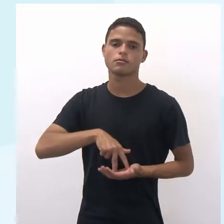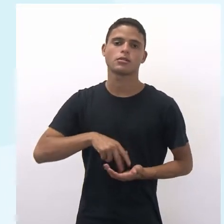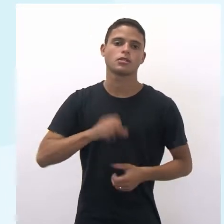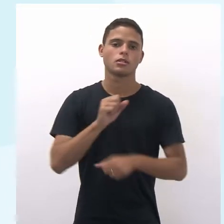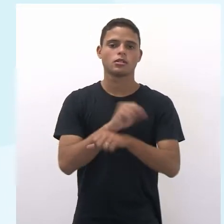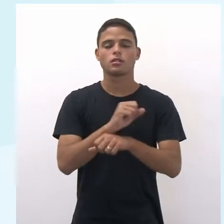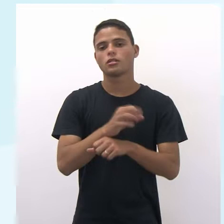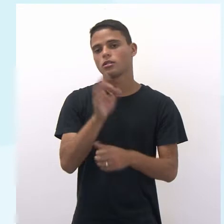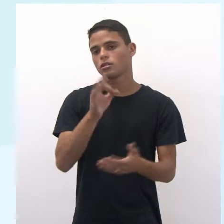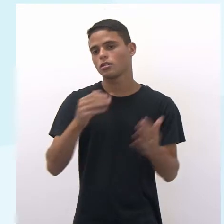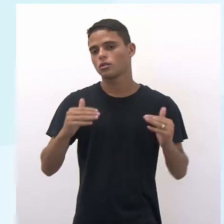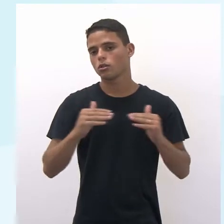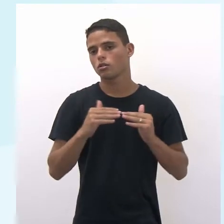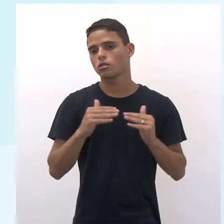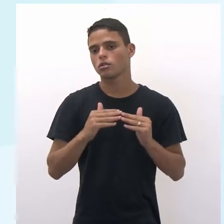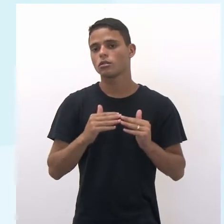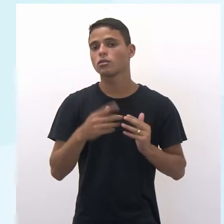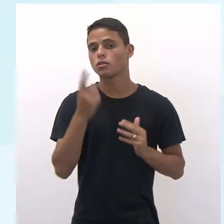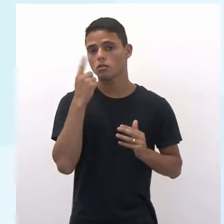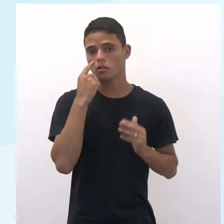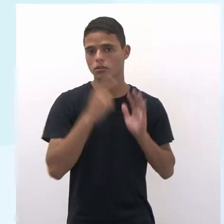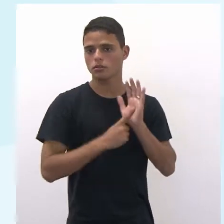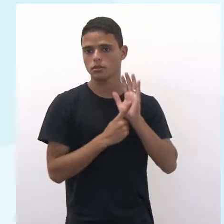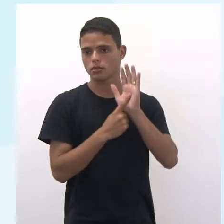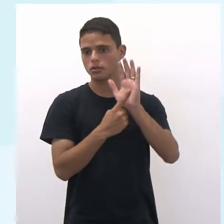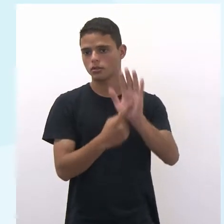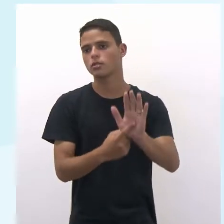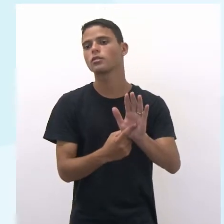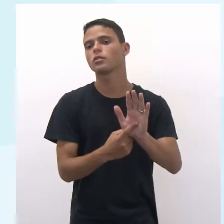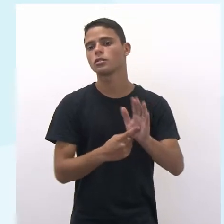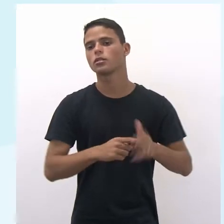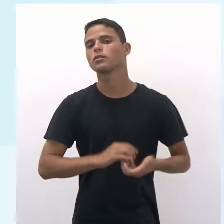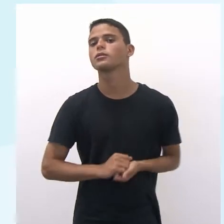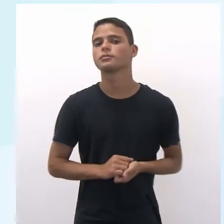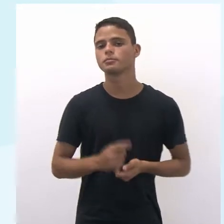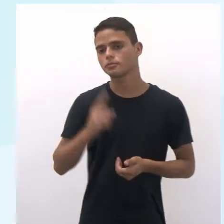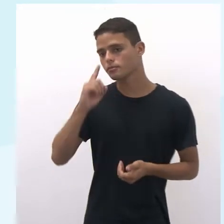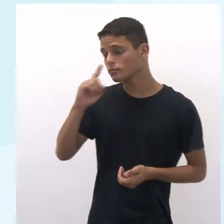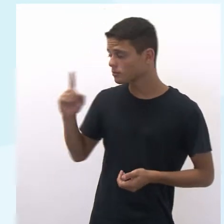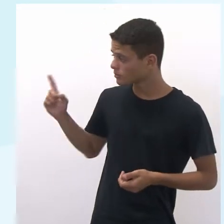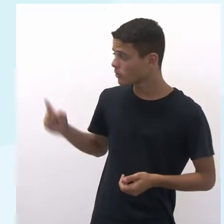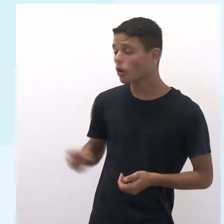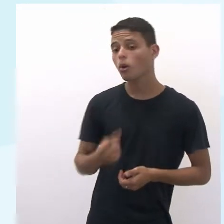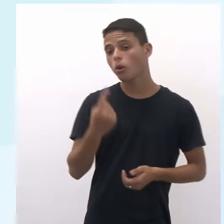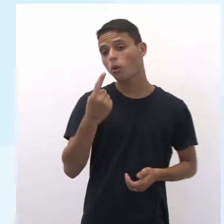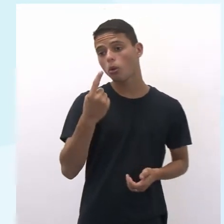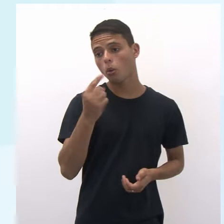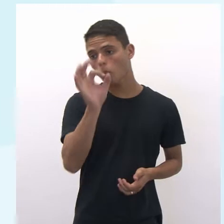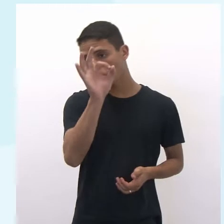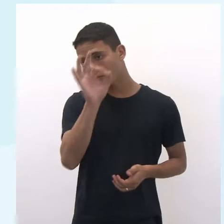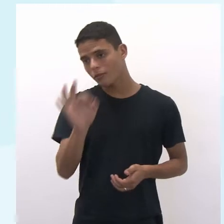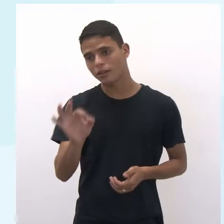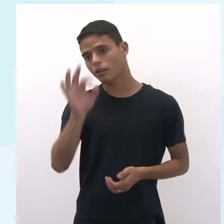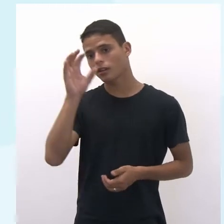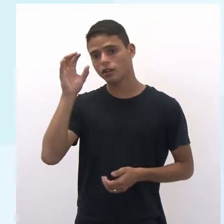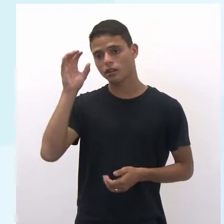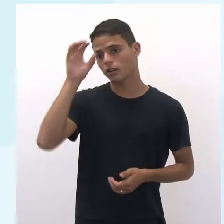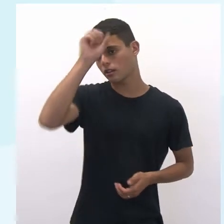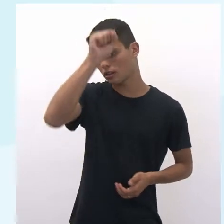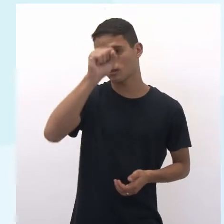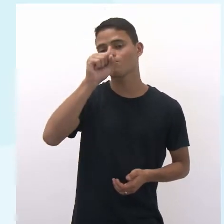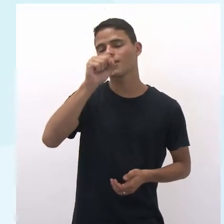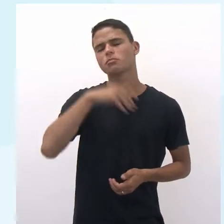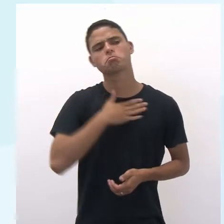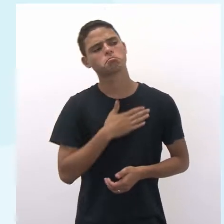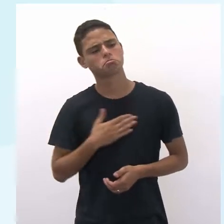a pesquisa para vocês, que é bem interessante. 1%, apenas 1% aprendem por meio do